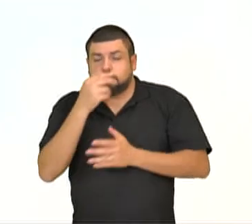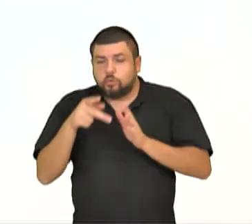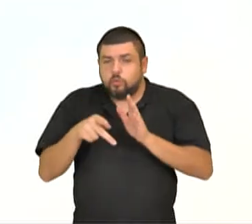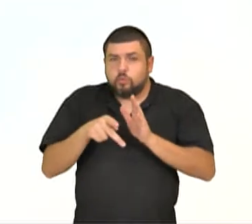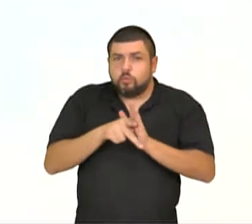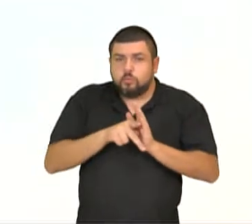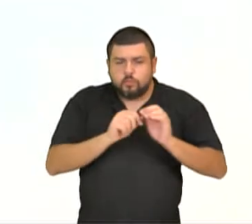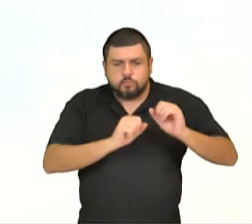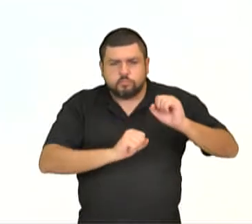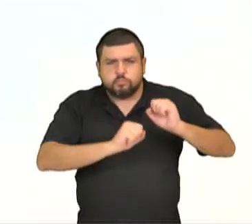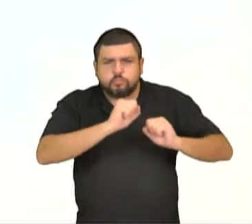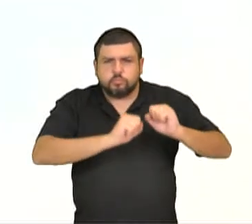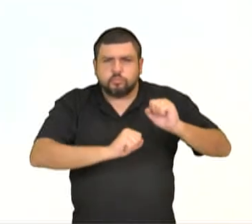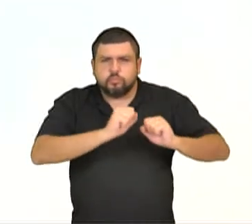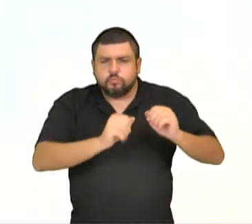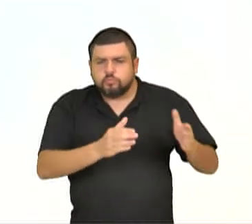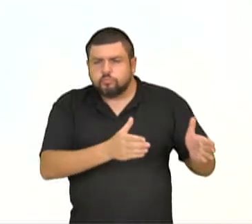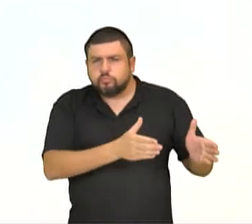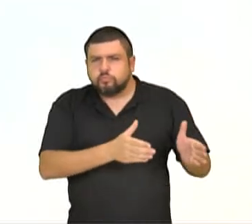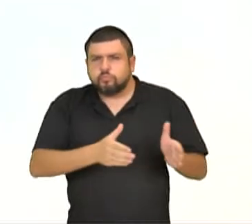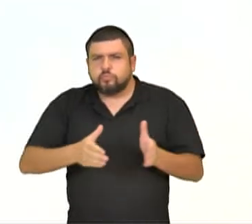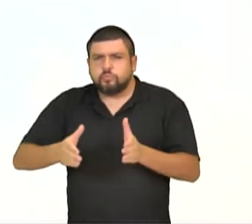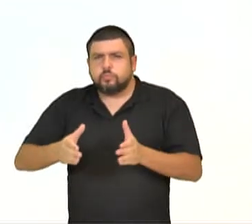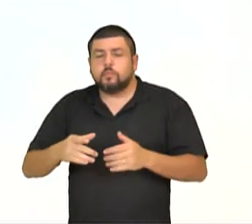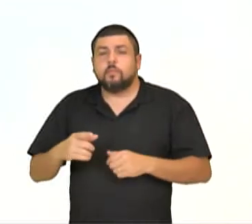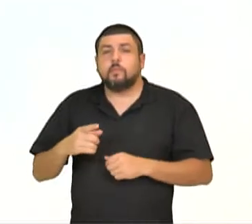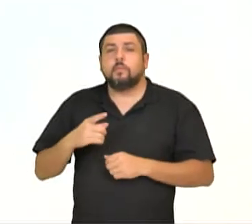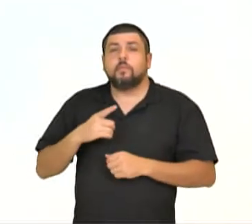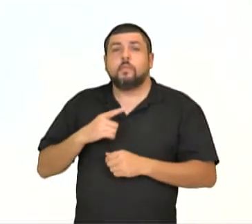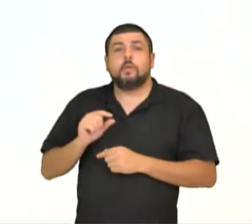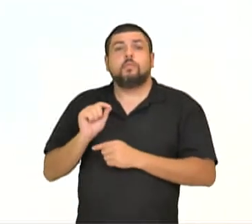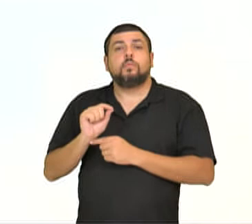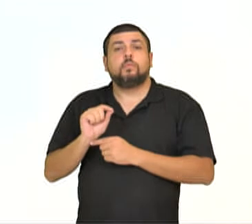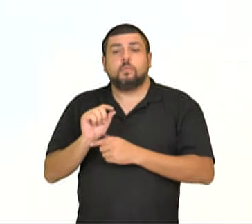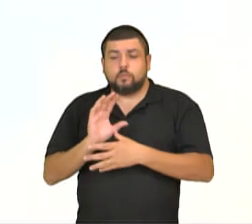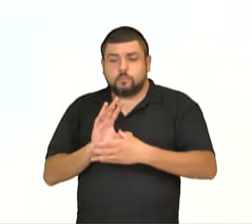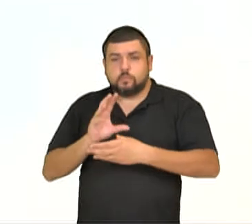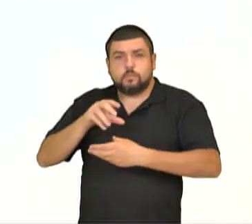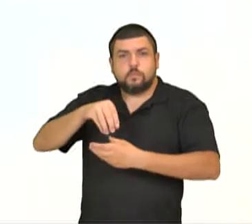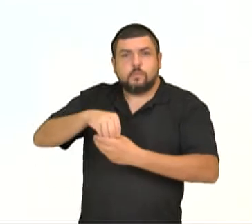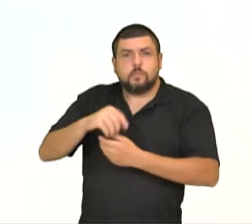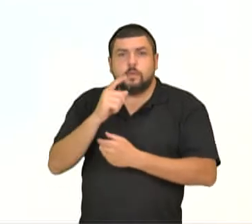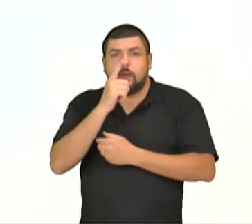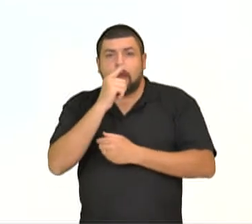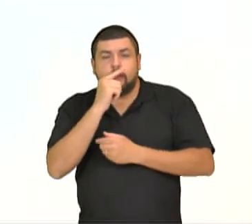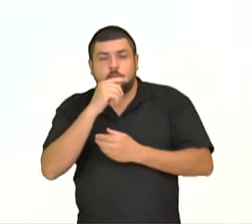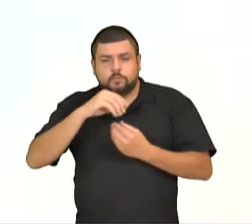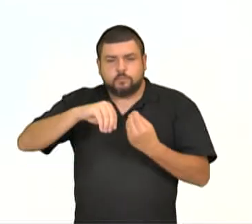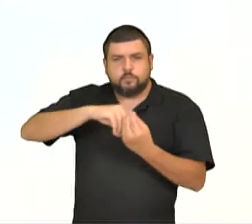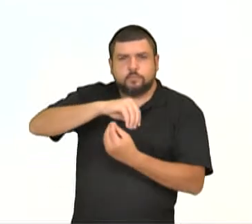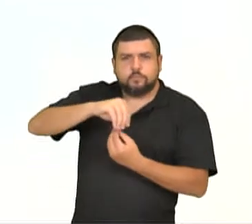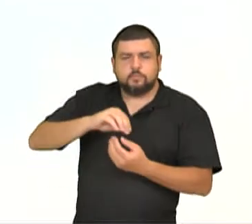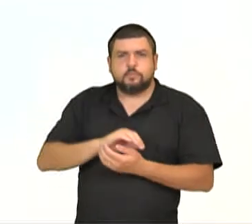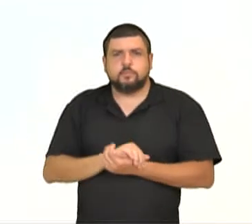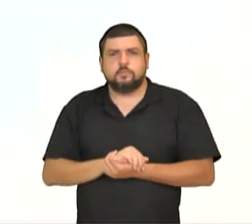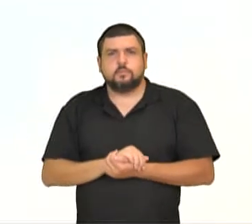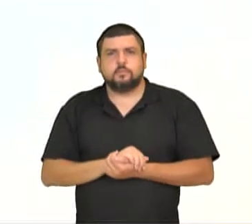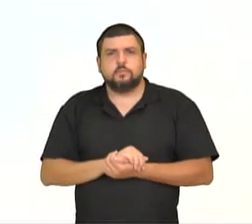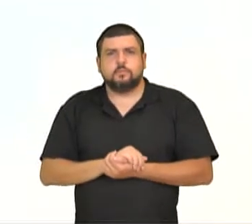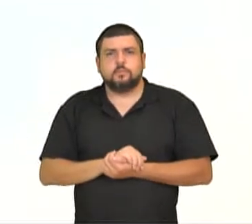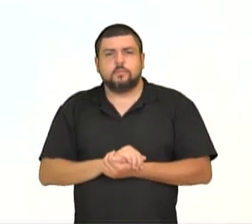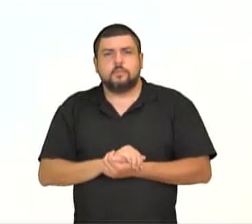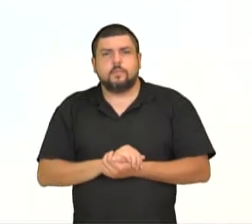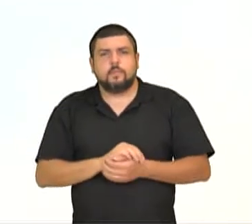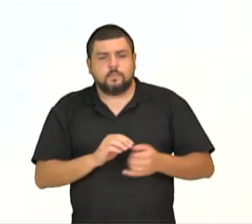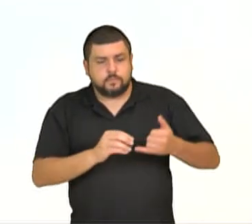feitas a partir deles, possuem um alto poder de água em sua composição. Um prato de feijão com arroz,